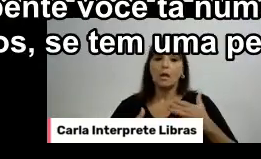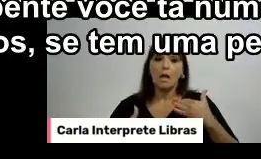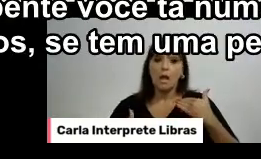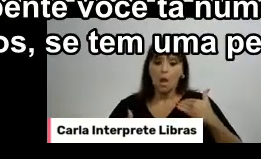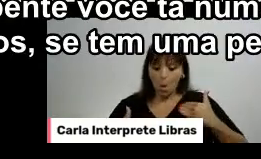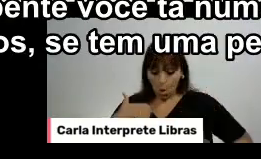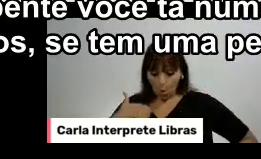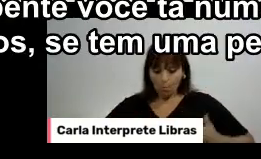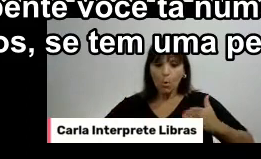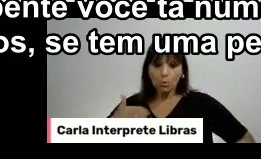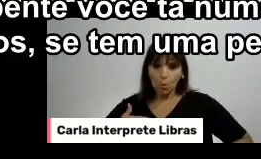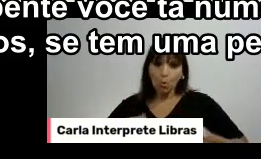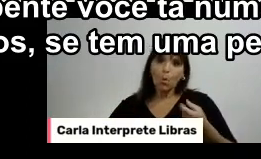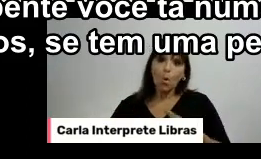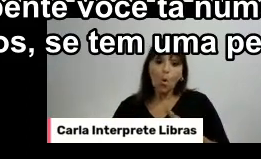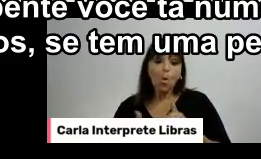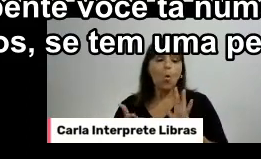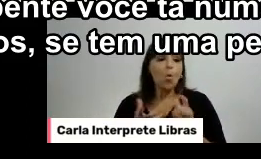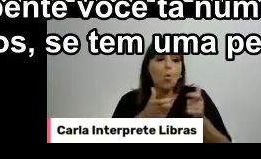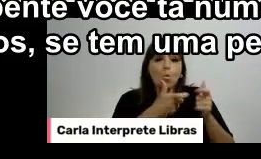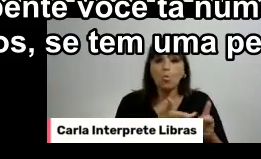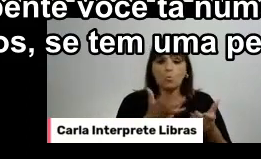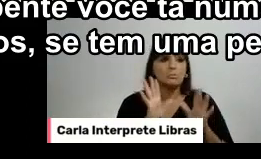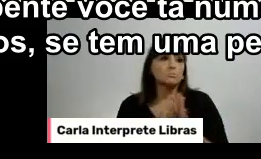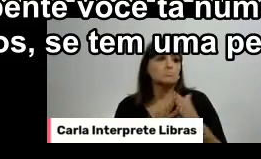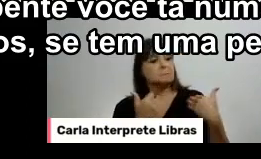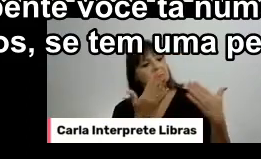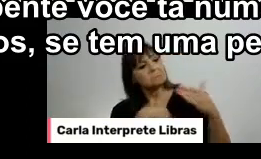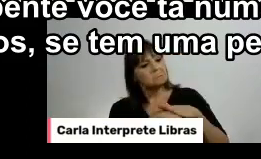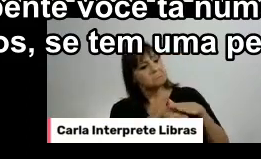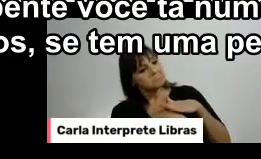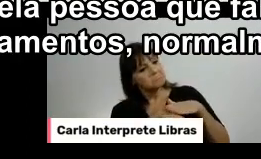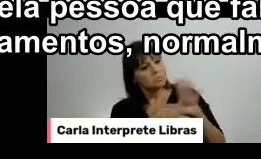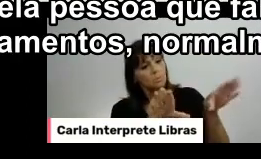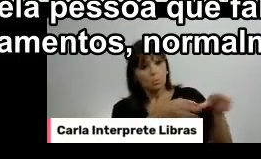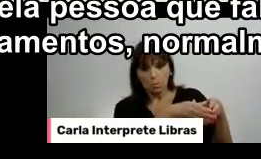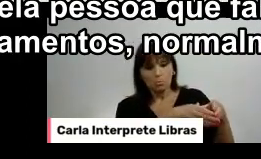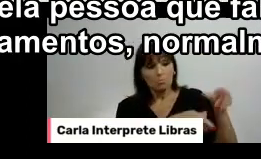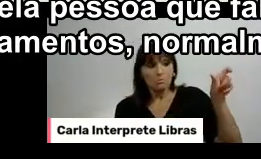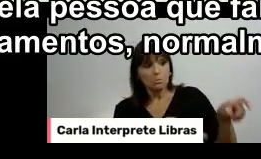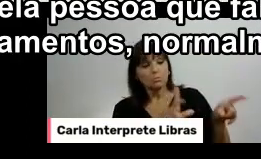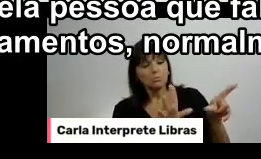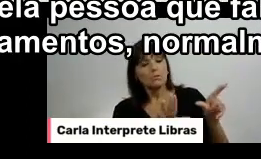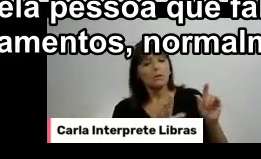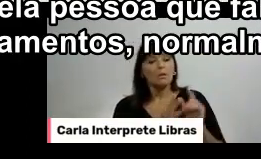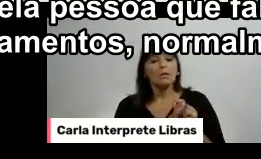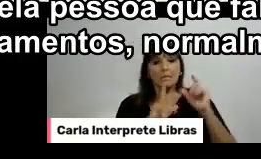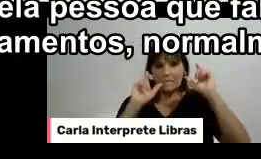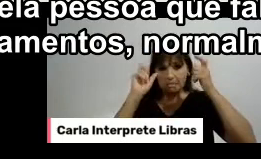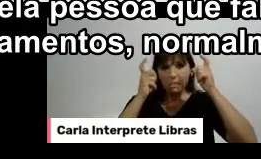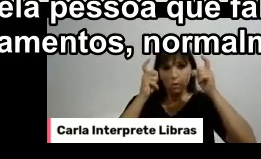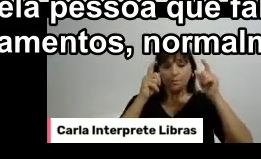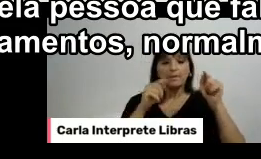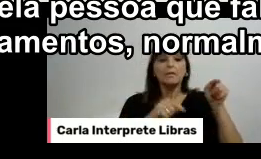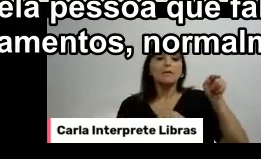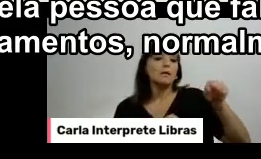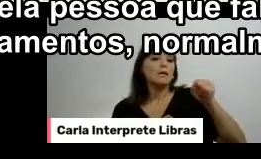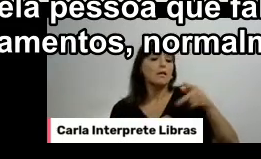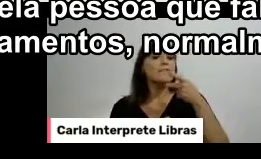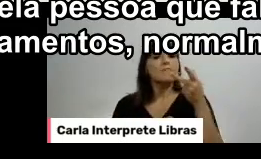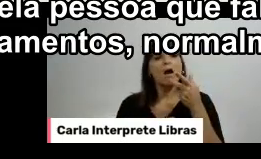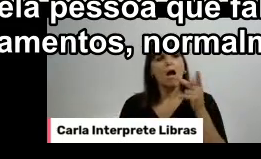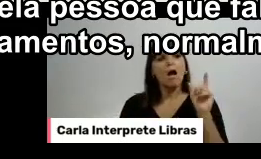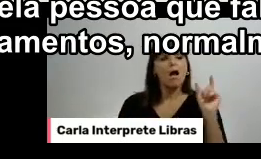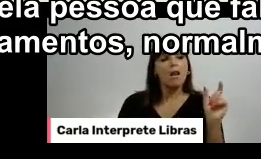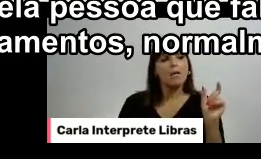está numa conversa, num grupo de amigos, se tem uma pessoa que tem a síndrome, é aquela pessoa que fala